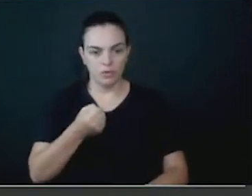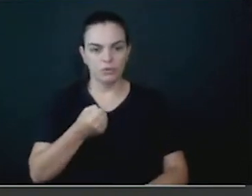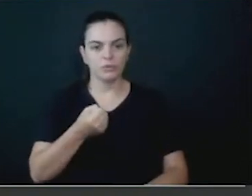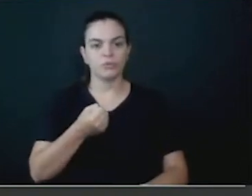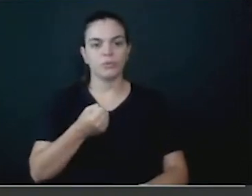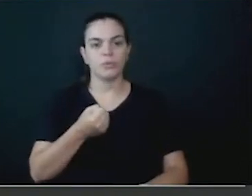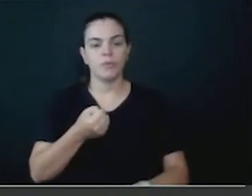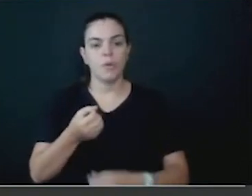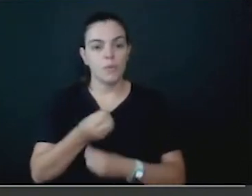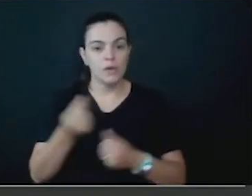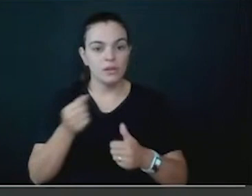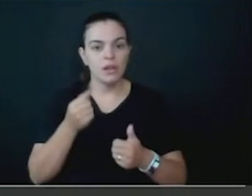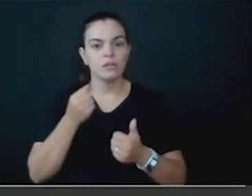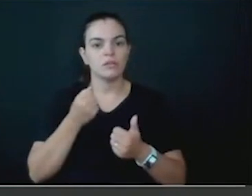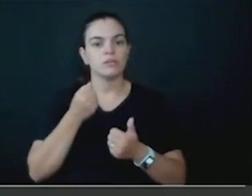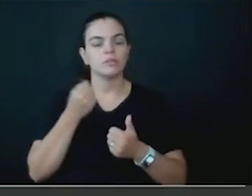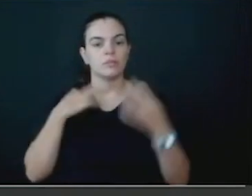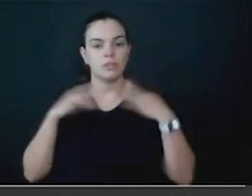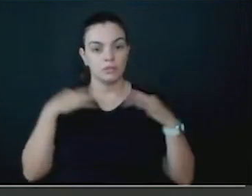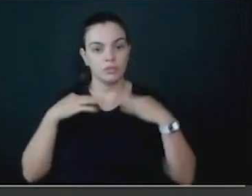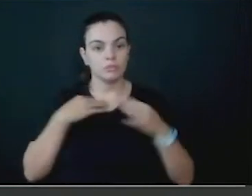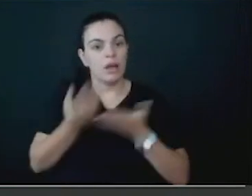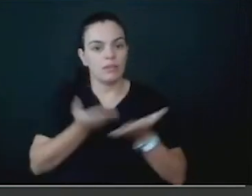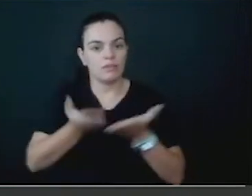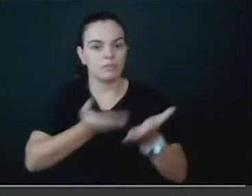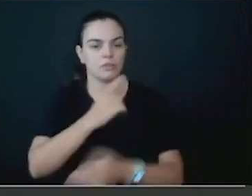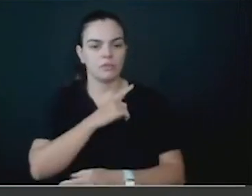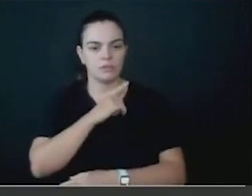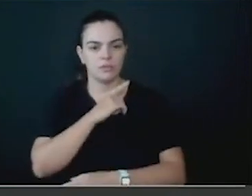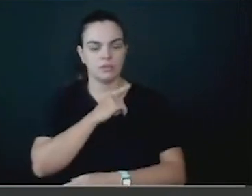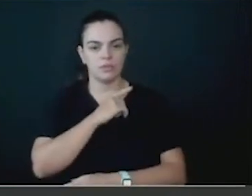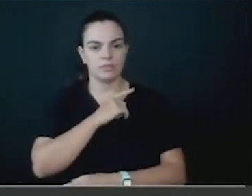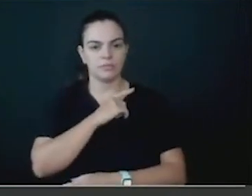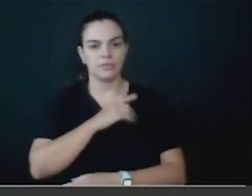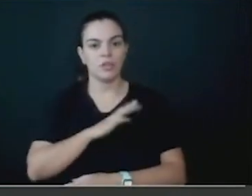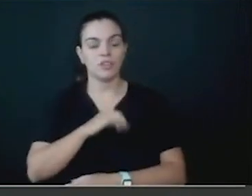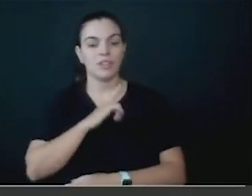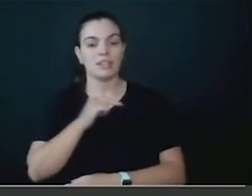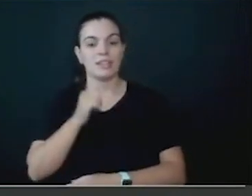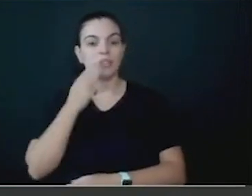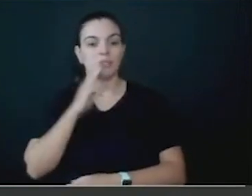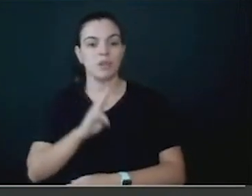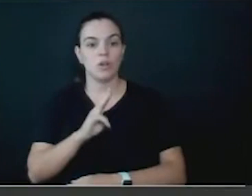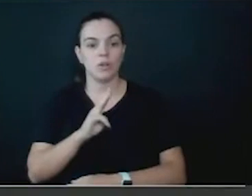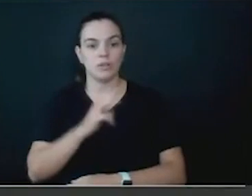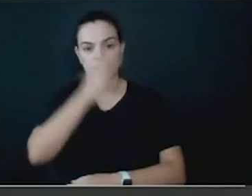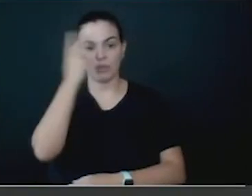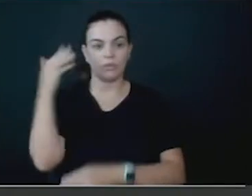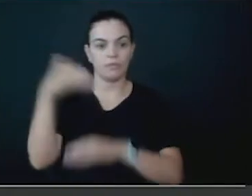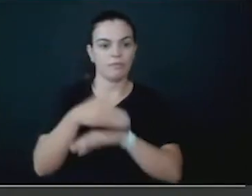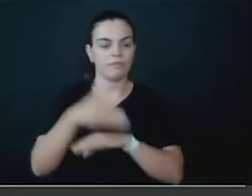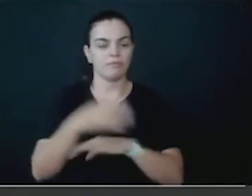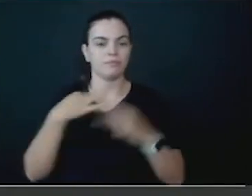a 5 milhões de turistas que visitam Curitiba, a gente já está com 7 milhões e 400 e pouco. É,